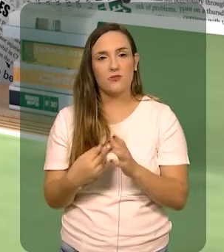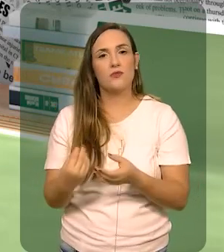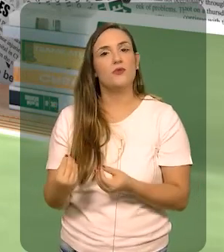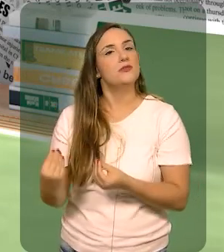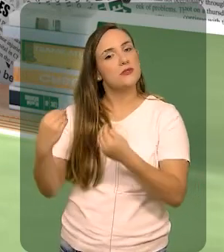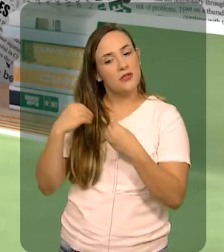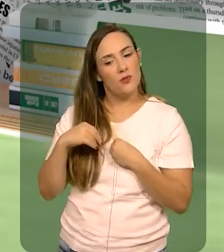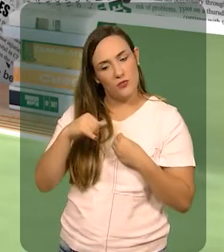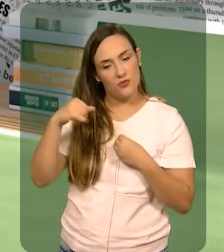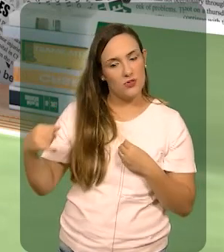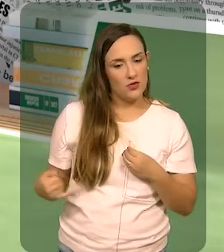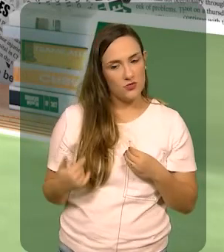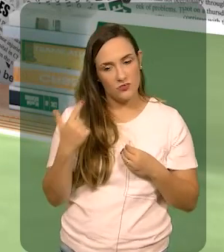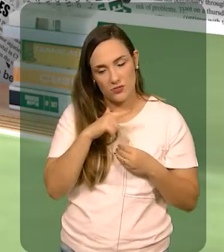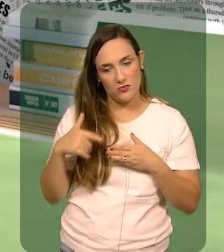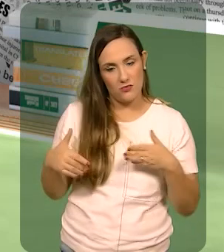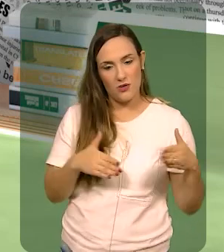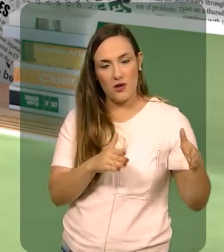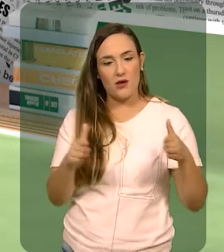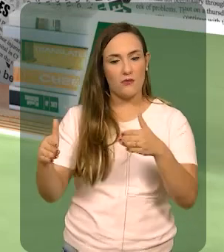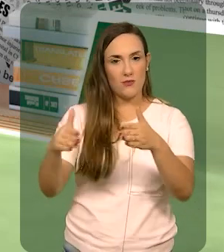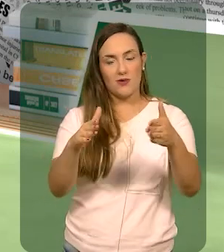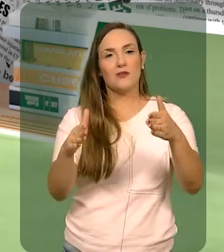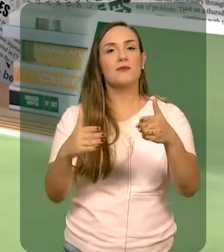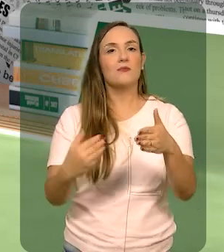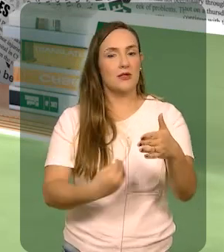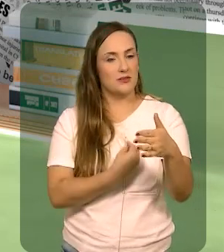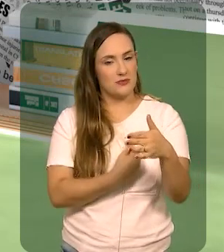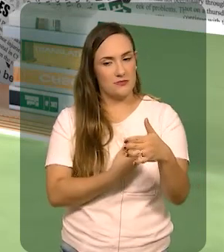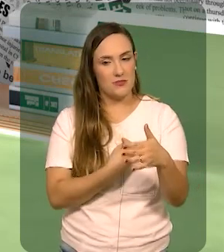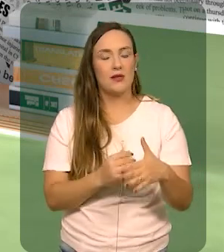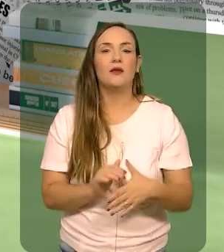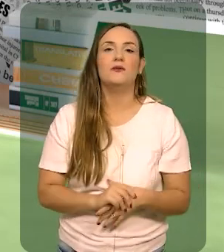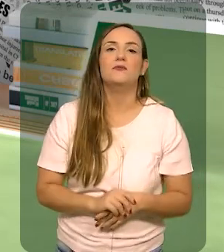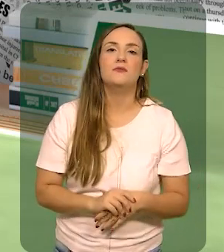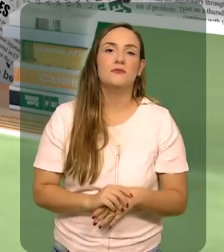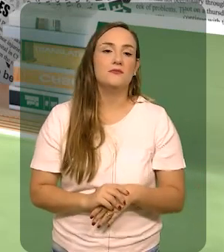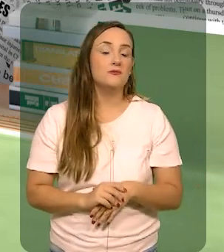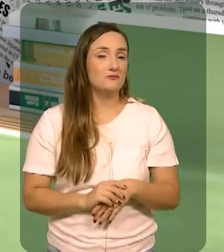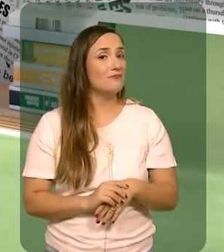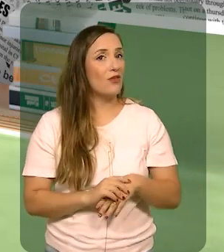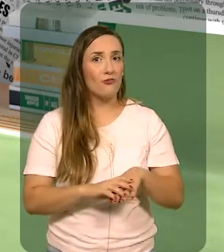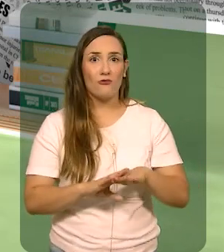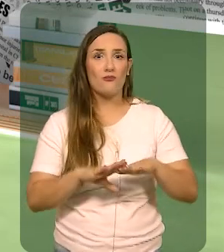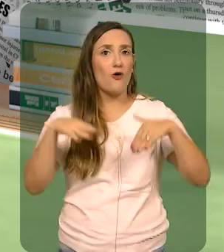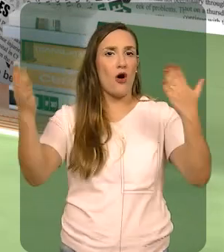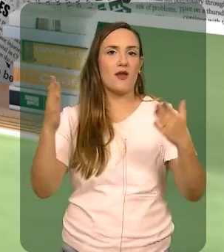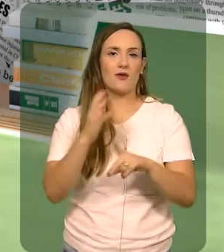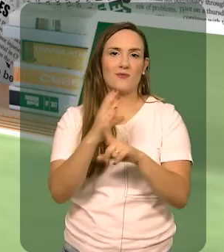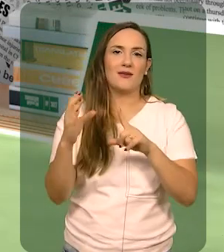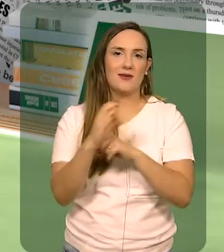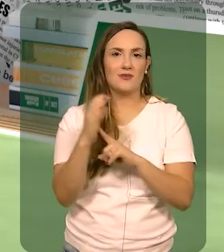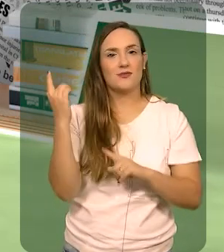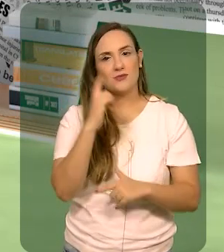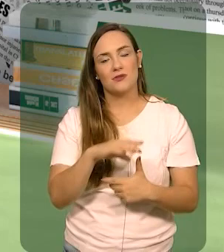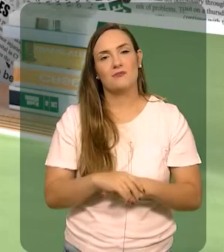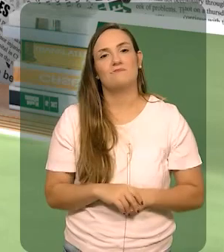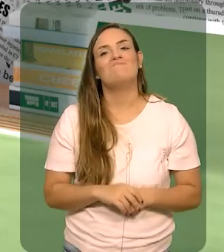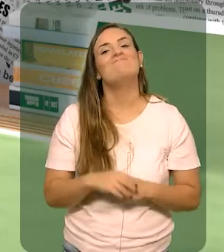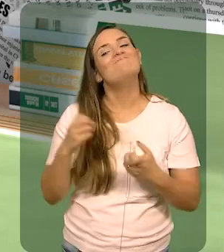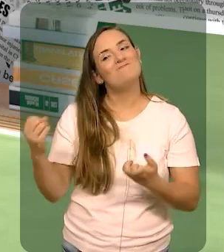E eu acredito muito, falei, eu vou tentar, quem sabe esse é o caminho de eu estar participando em uma atividade externa da